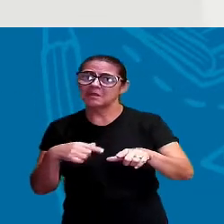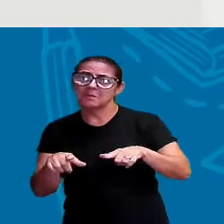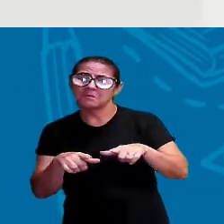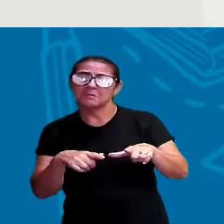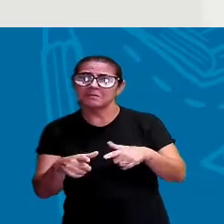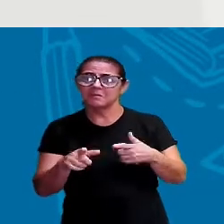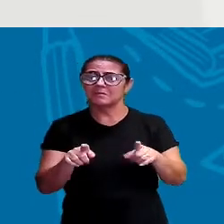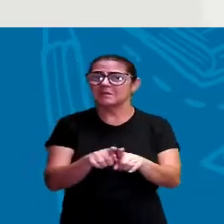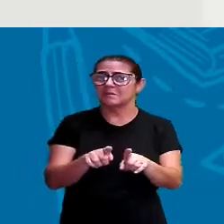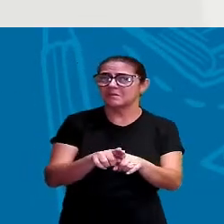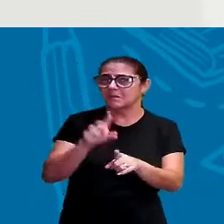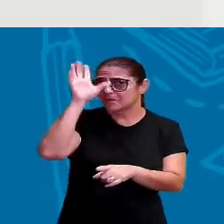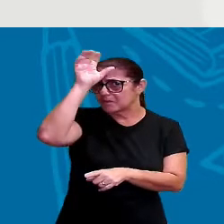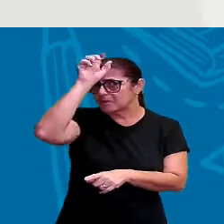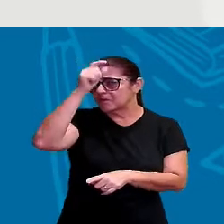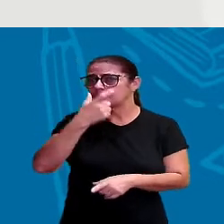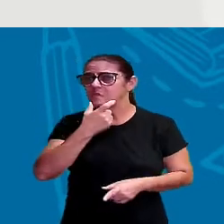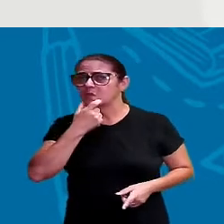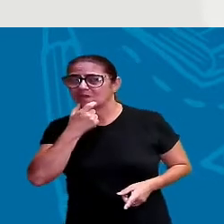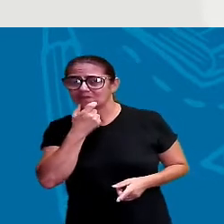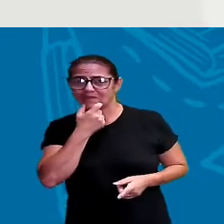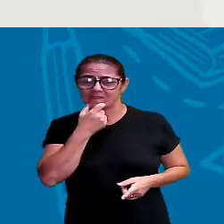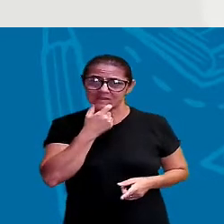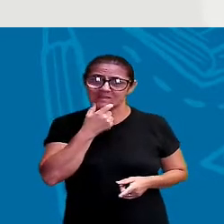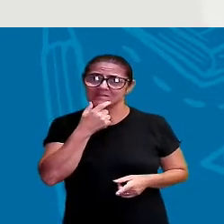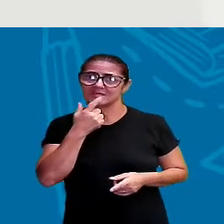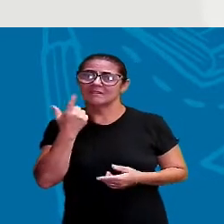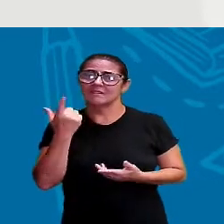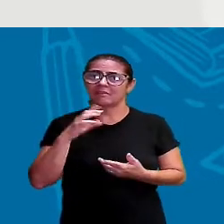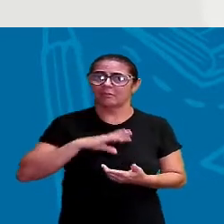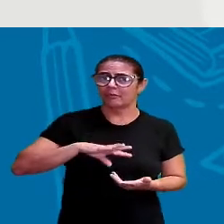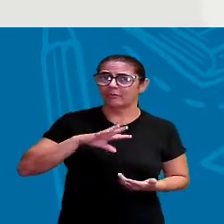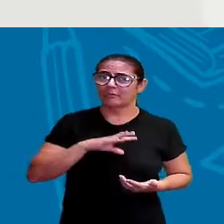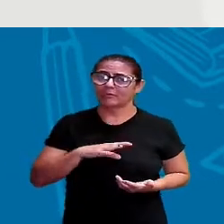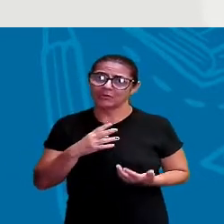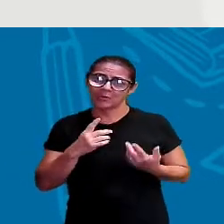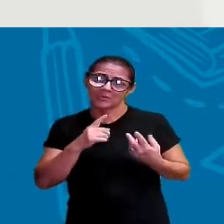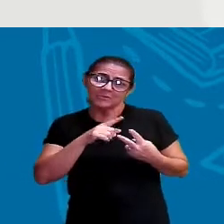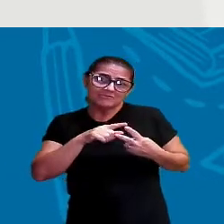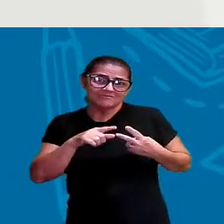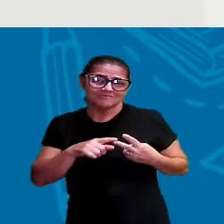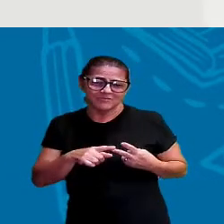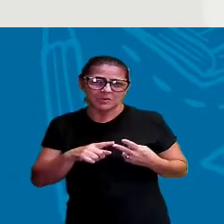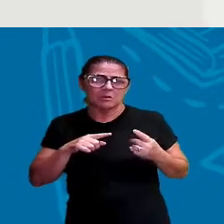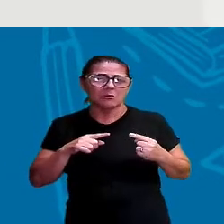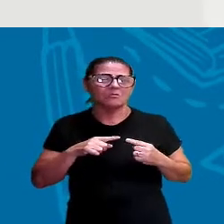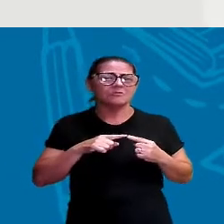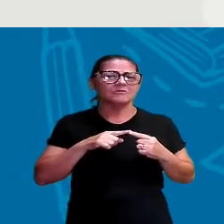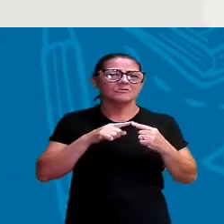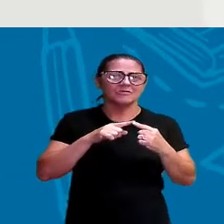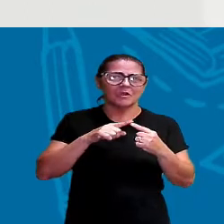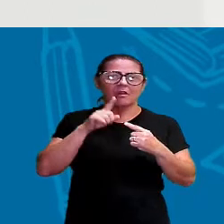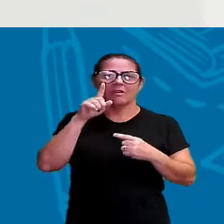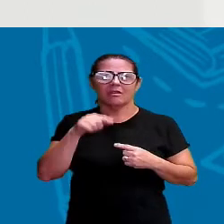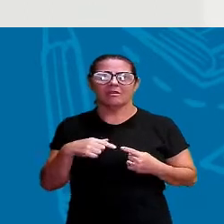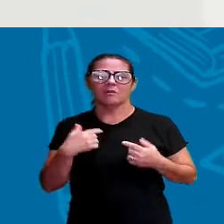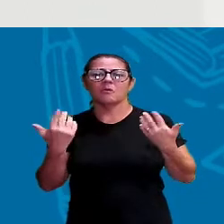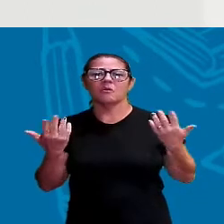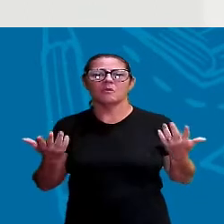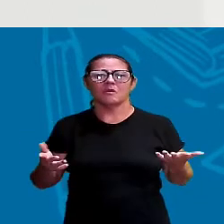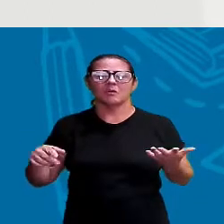e, claro, na nossa língua inglesa, que a gente chama aí de comic strips, a gente tem um objetivo. E o objetivo de hoje é